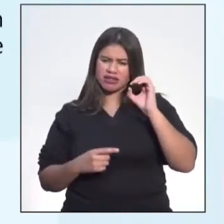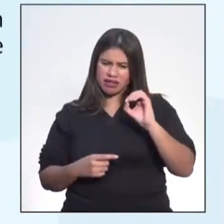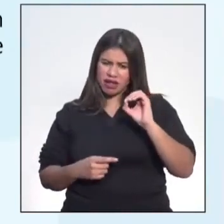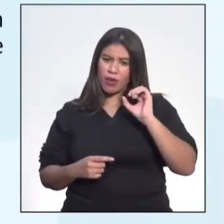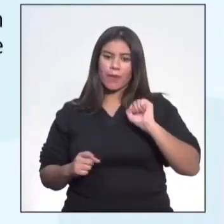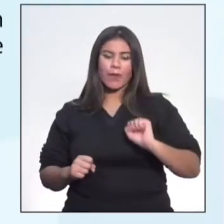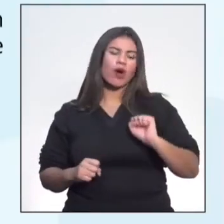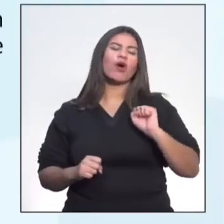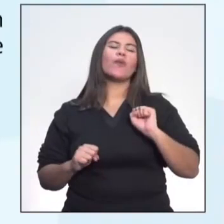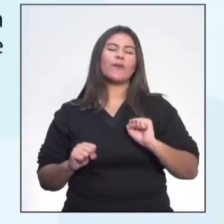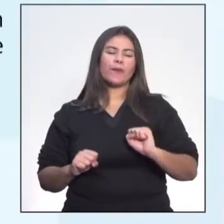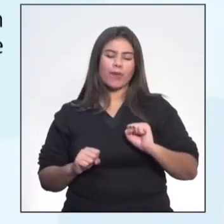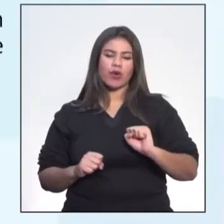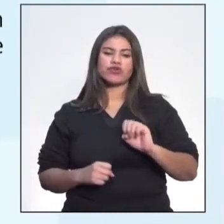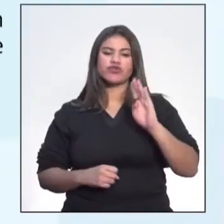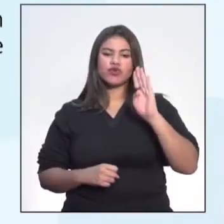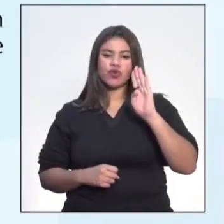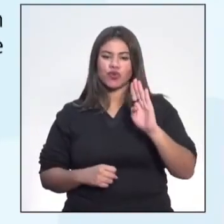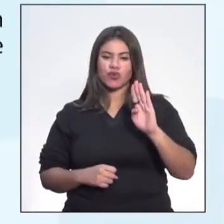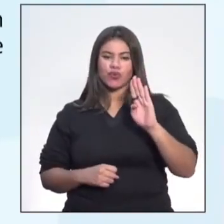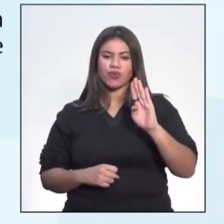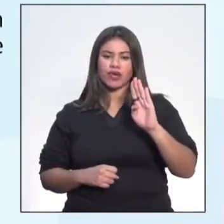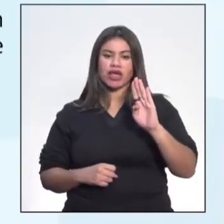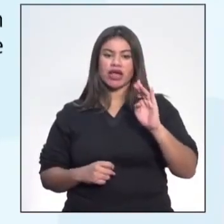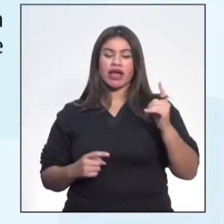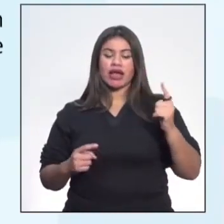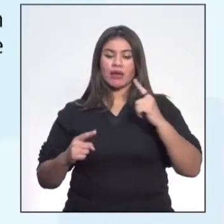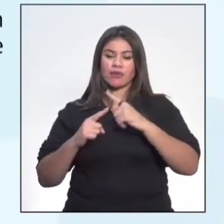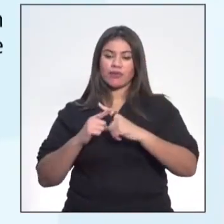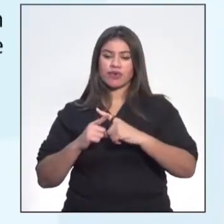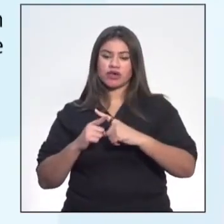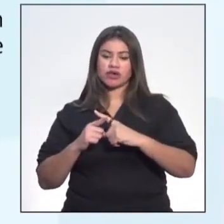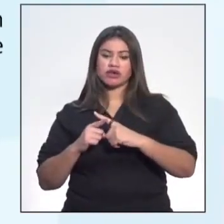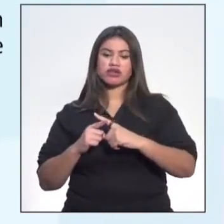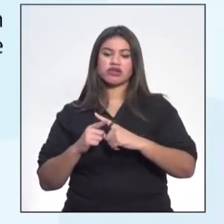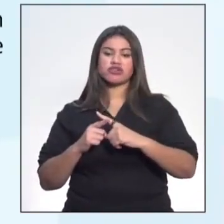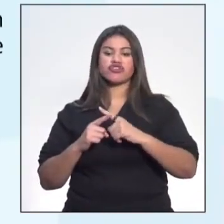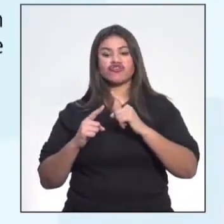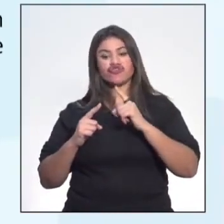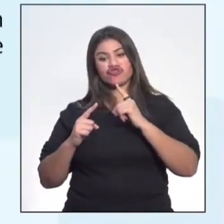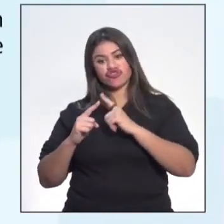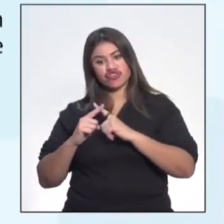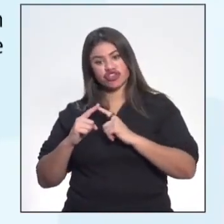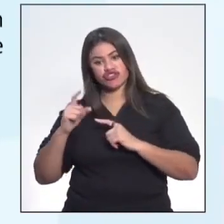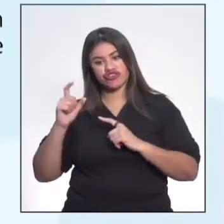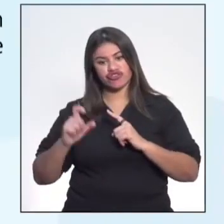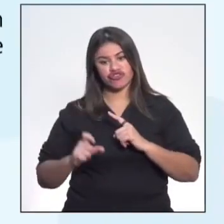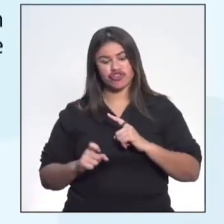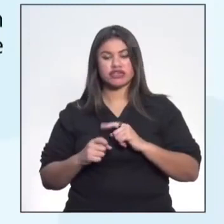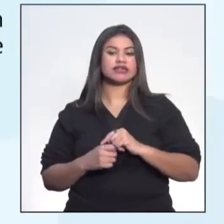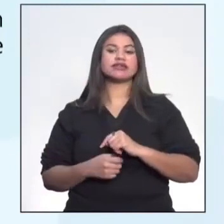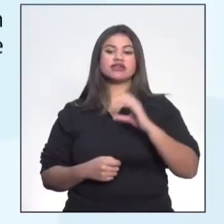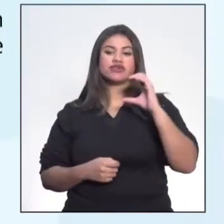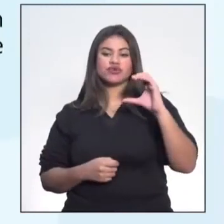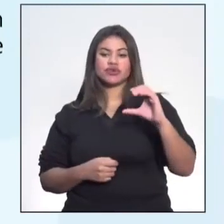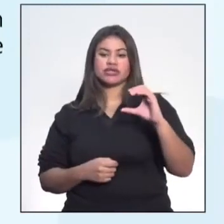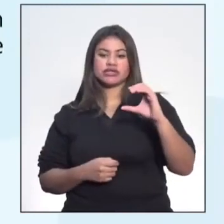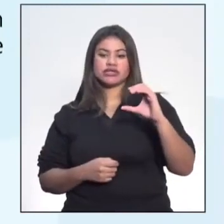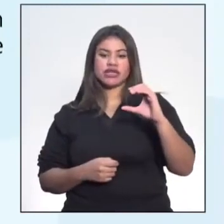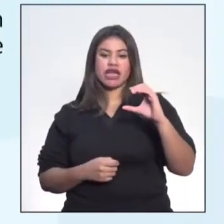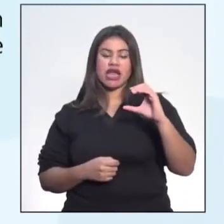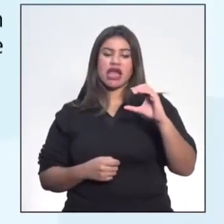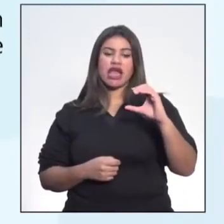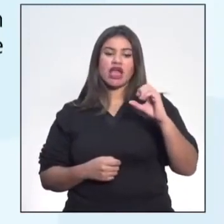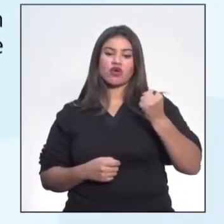x quadrado. Esse b é um número multiplicando x. E esse c é o meu termo independente, que nem tinha